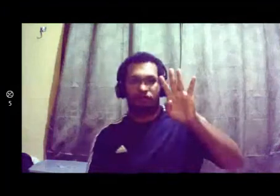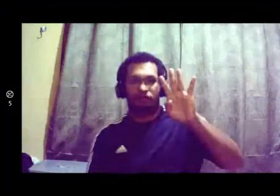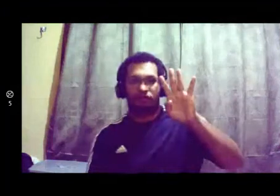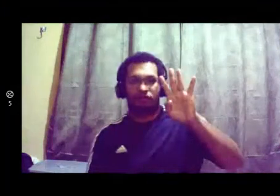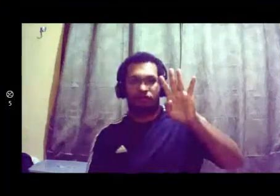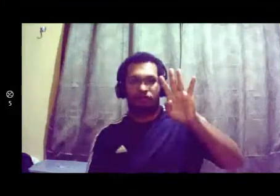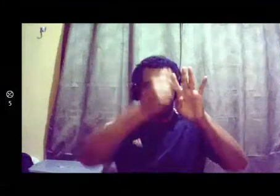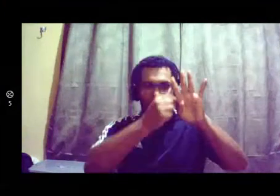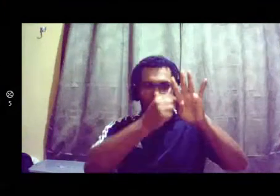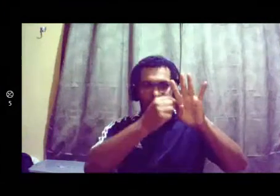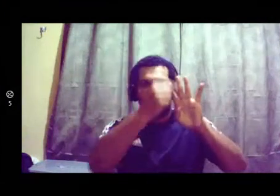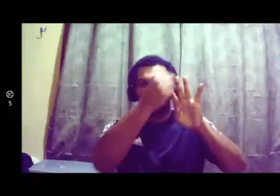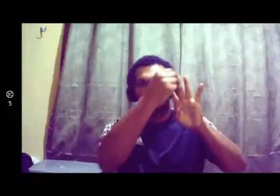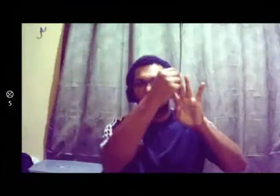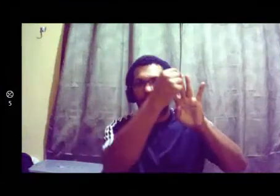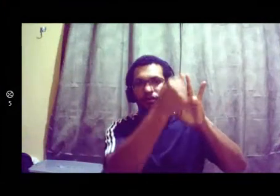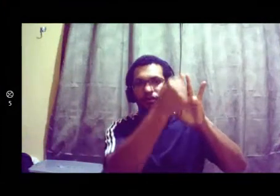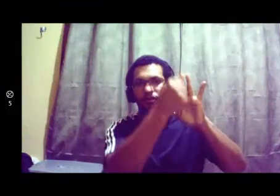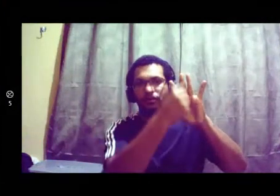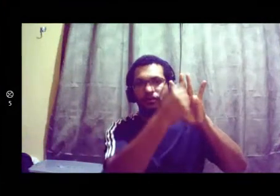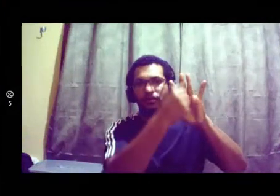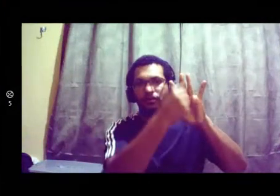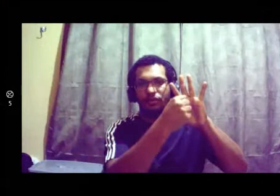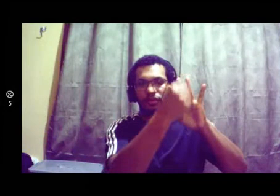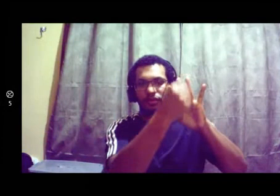4 dedinhos assim.